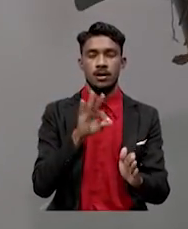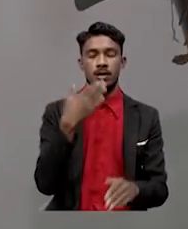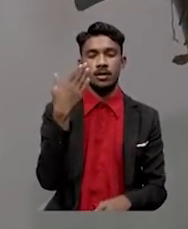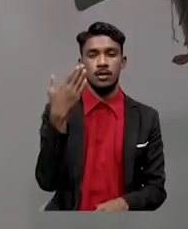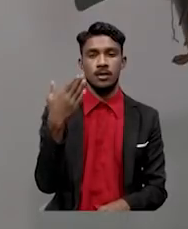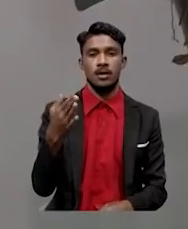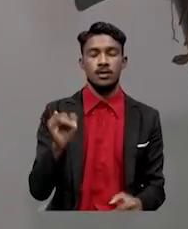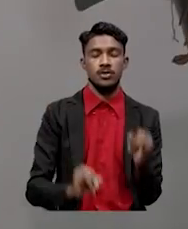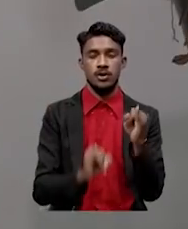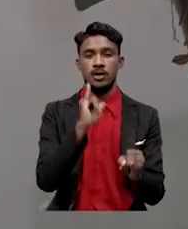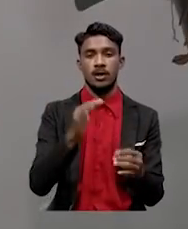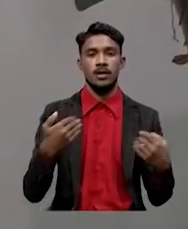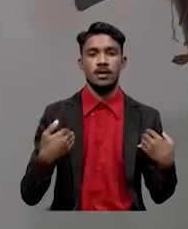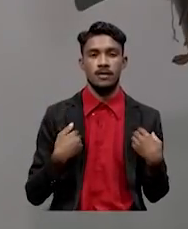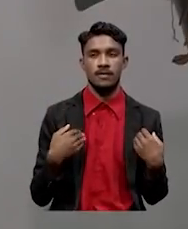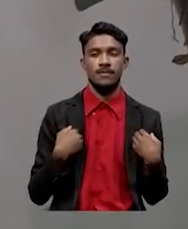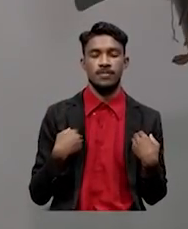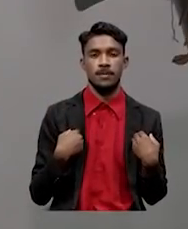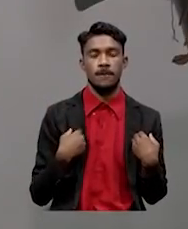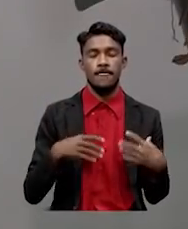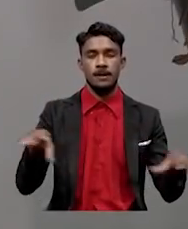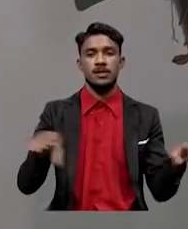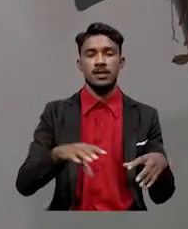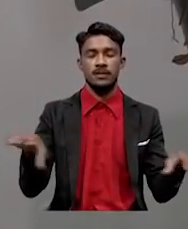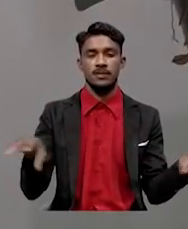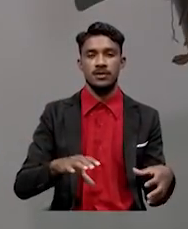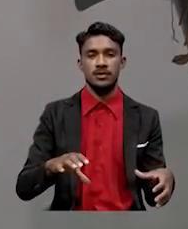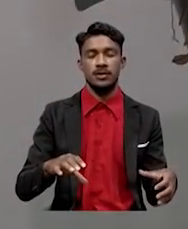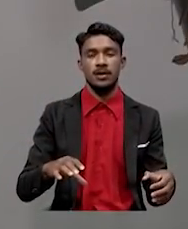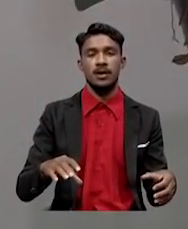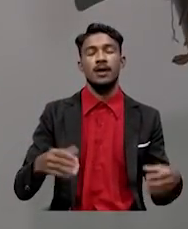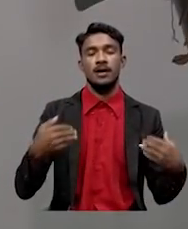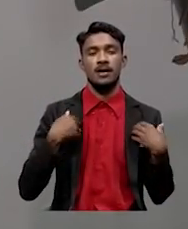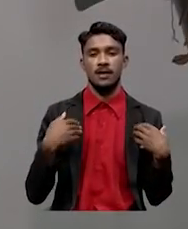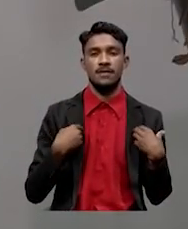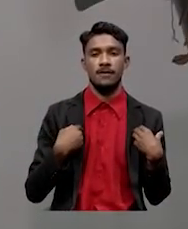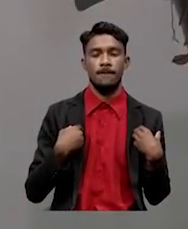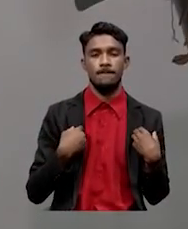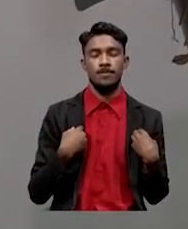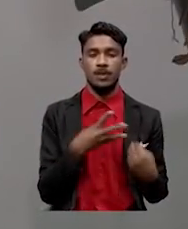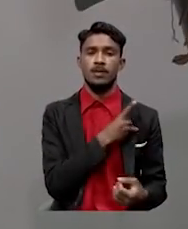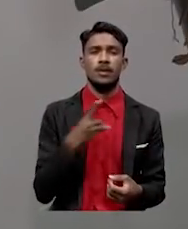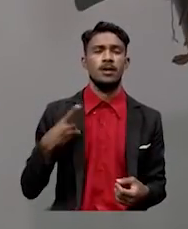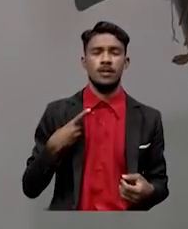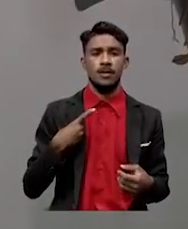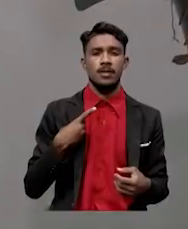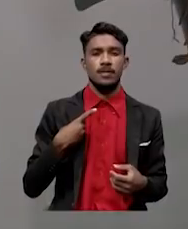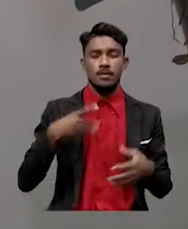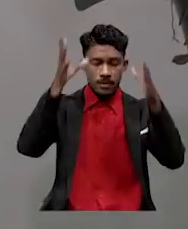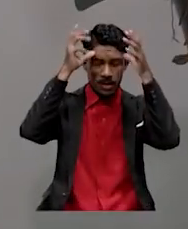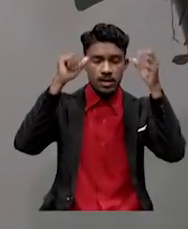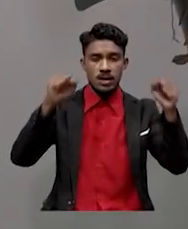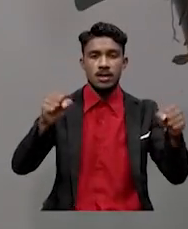né? Se é. No cabimento jurídico, nem a vinculação a nesse deputado, nem presidente do parlamento, se vale ela.